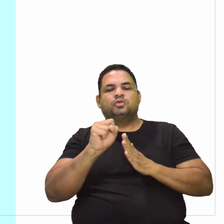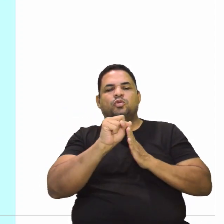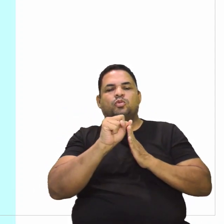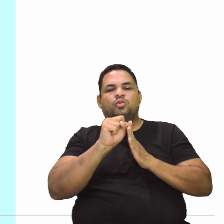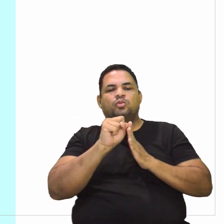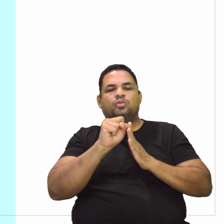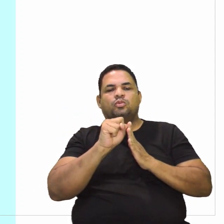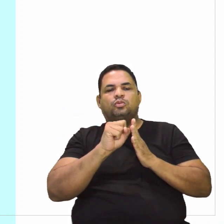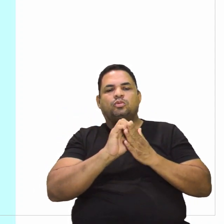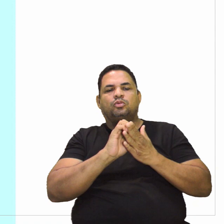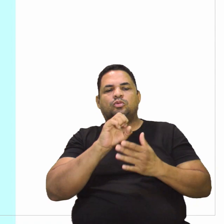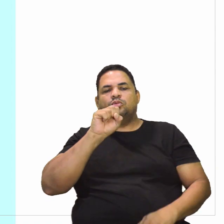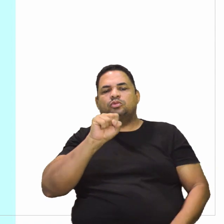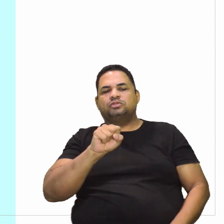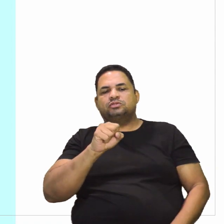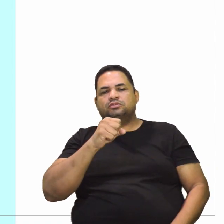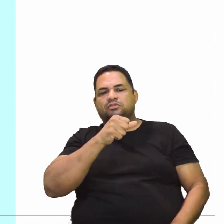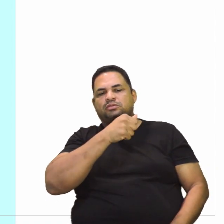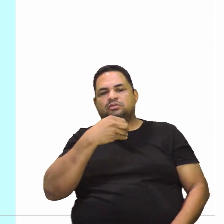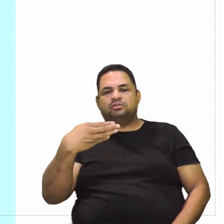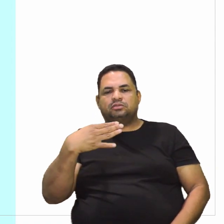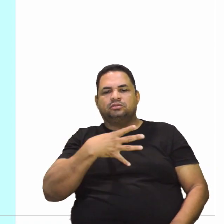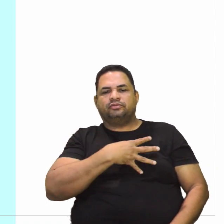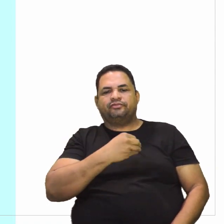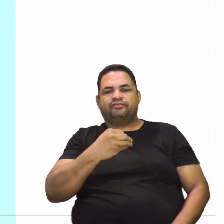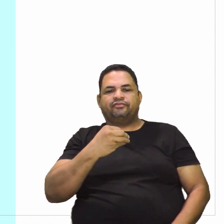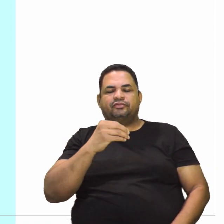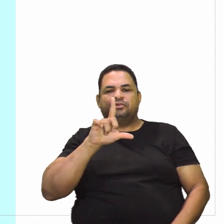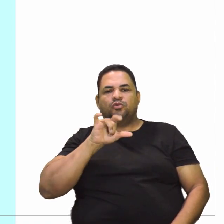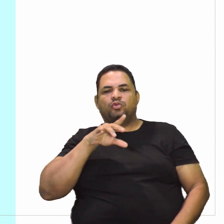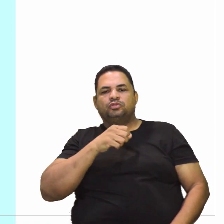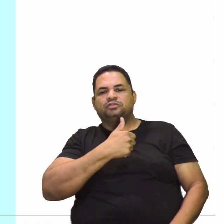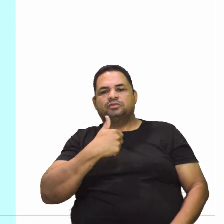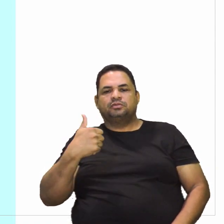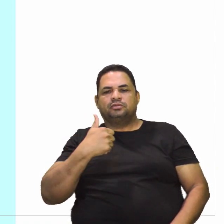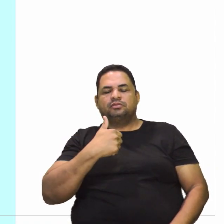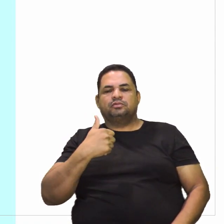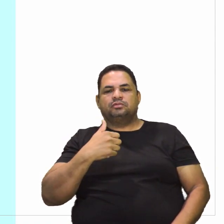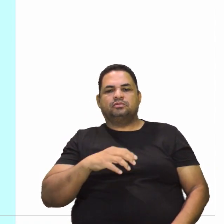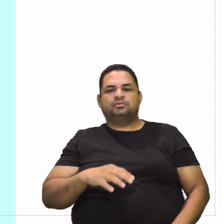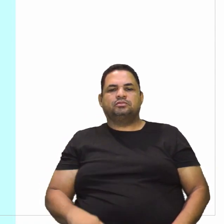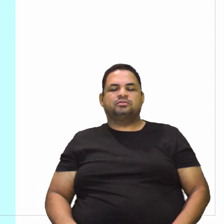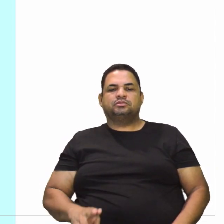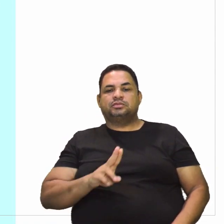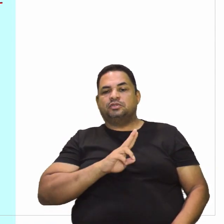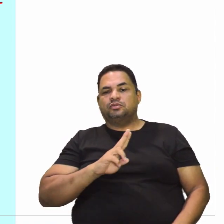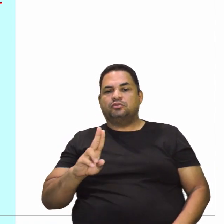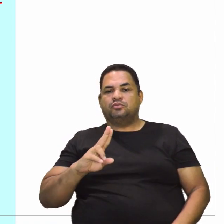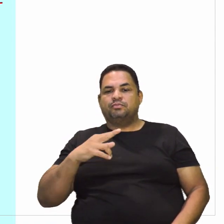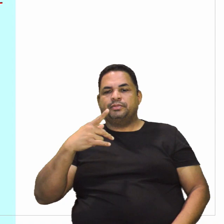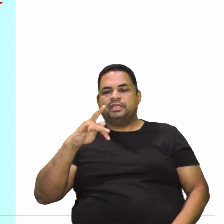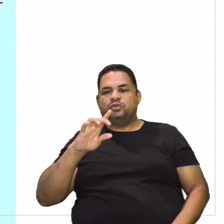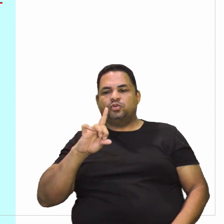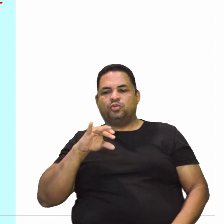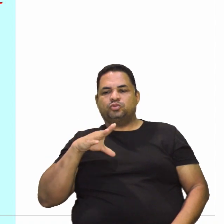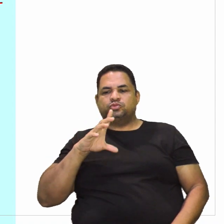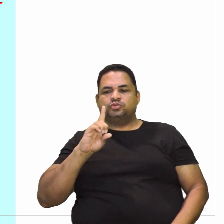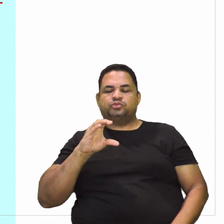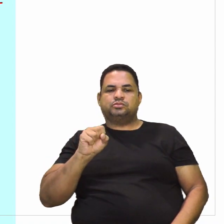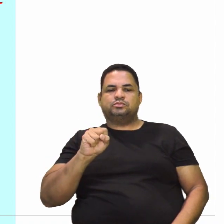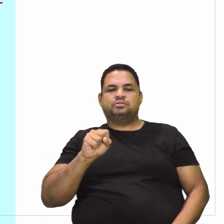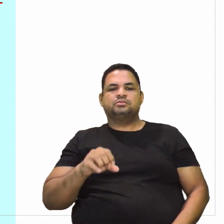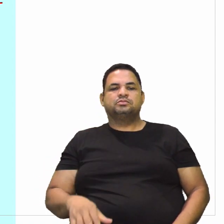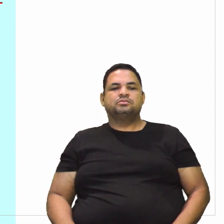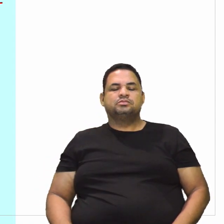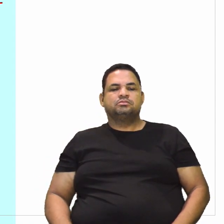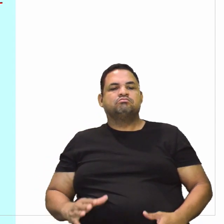814, seu filho Luís I, que ganhou o título de o Piedoso,